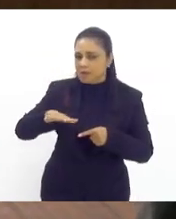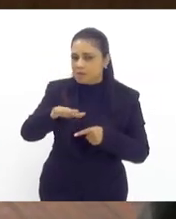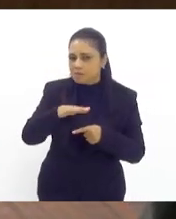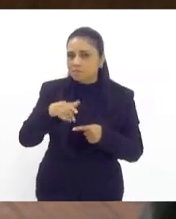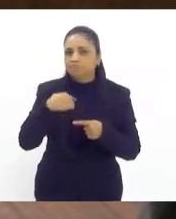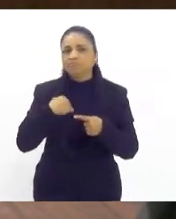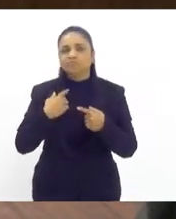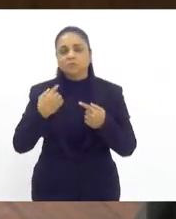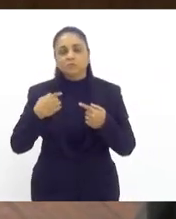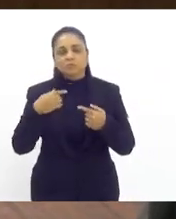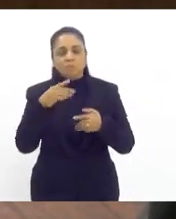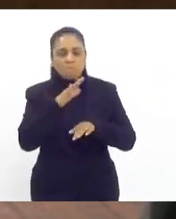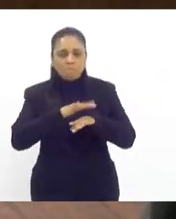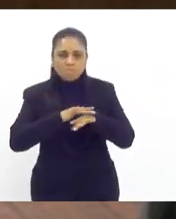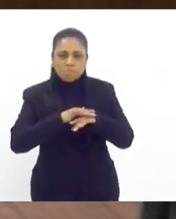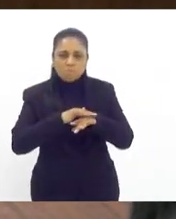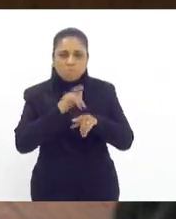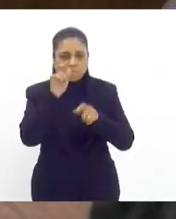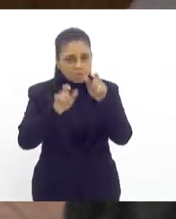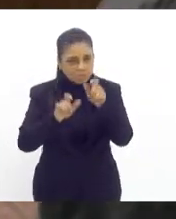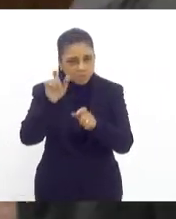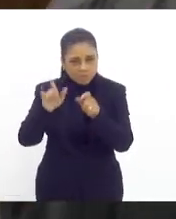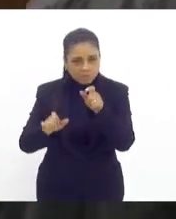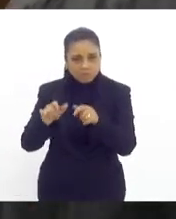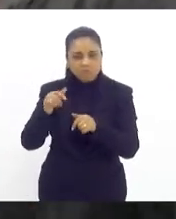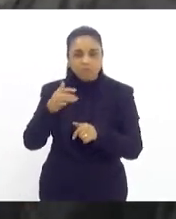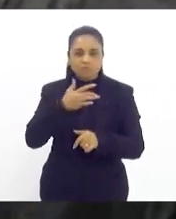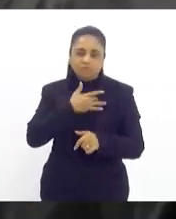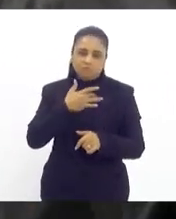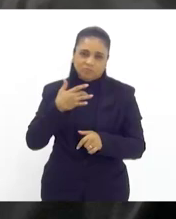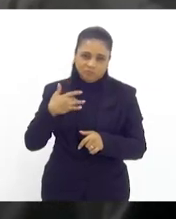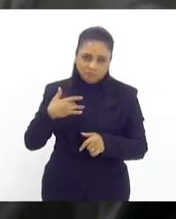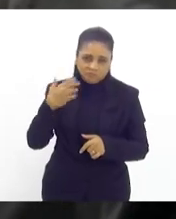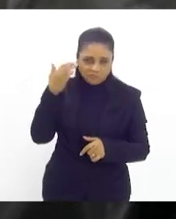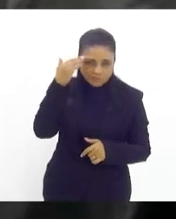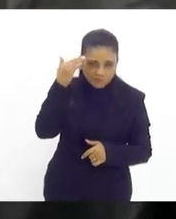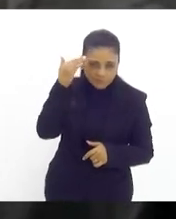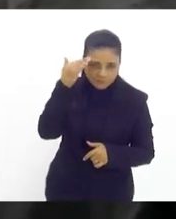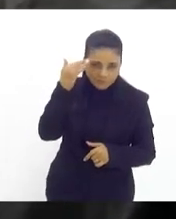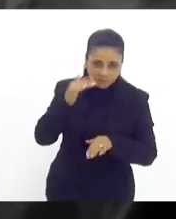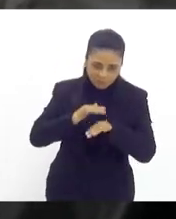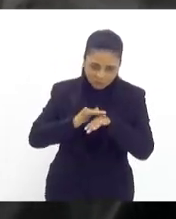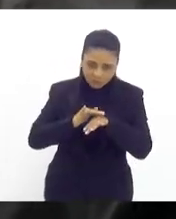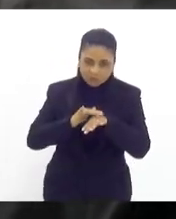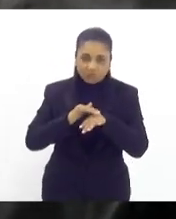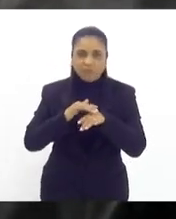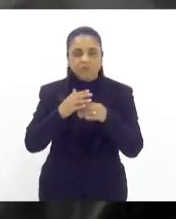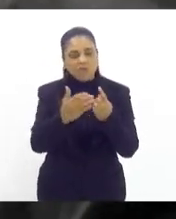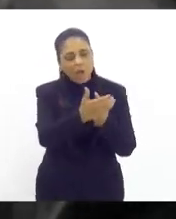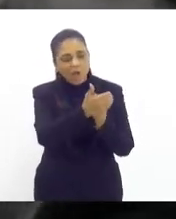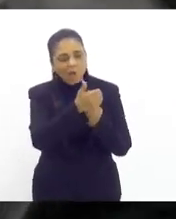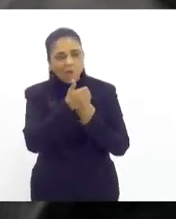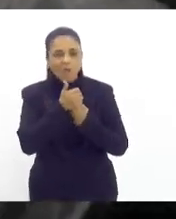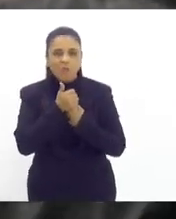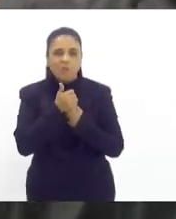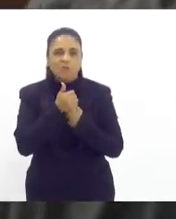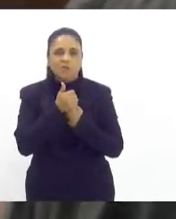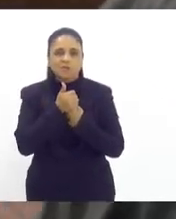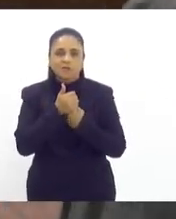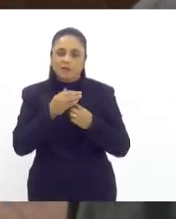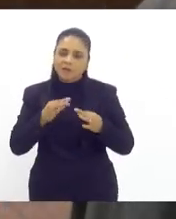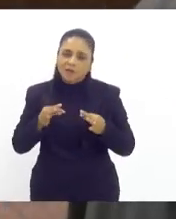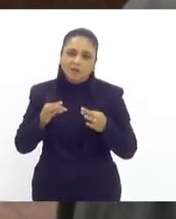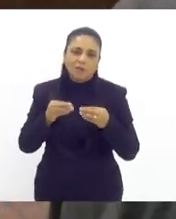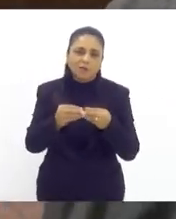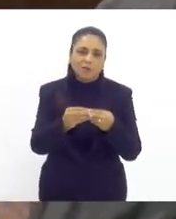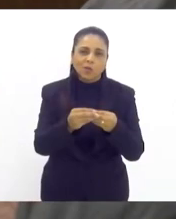hoje em sofrimento na sua saúde mental possa ser acolhida pela cidade possa ser acolhida em todos